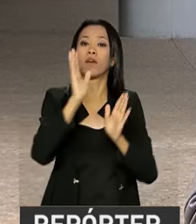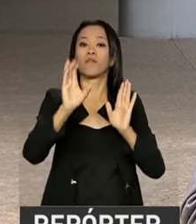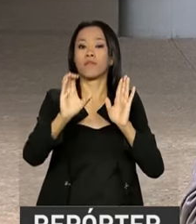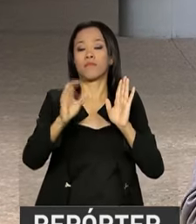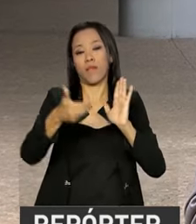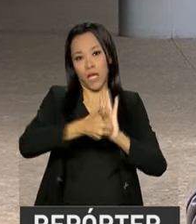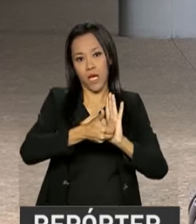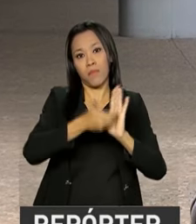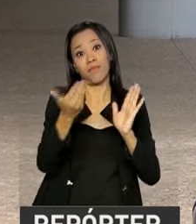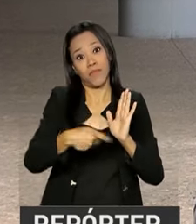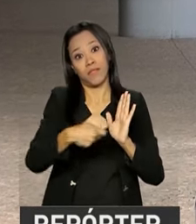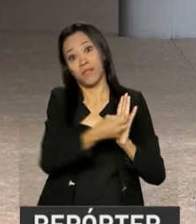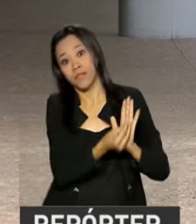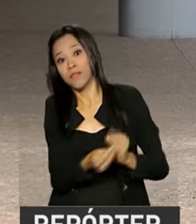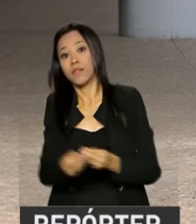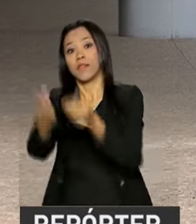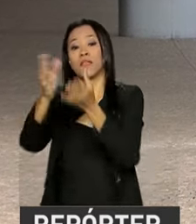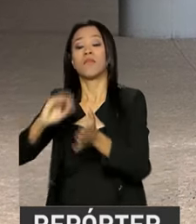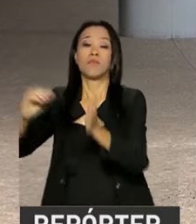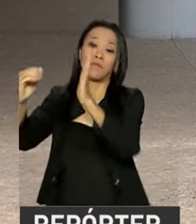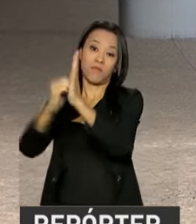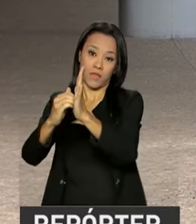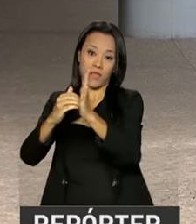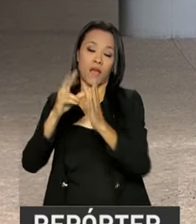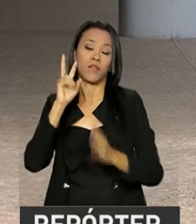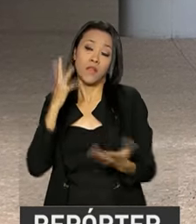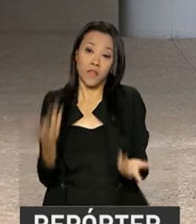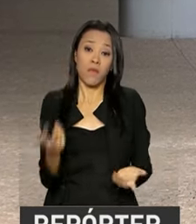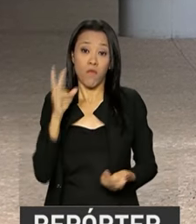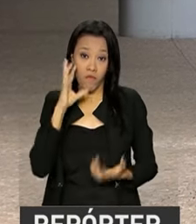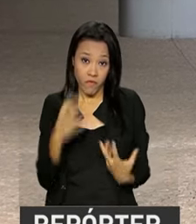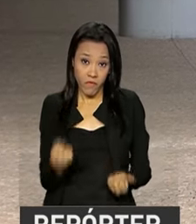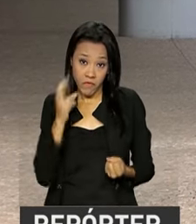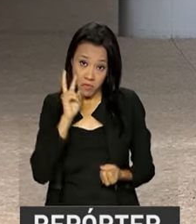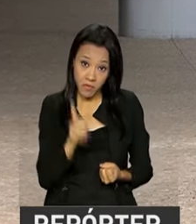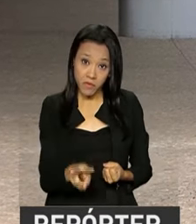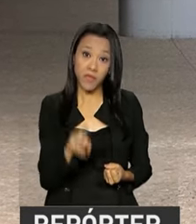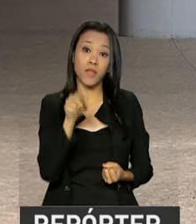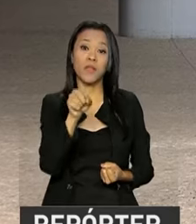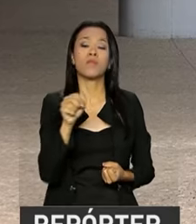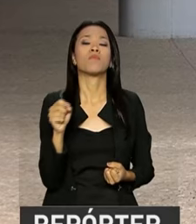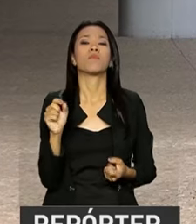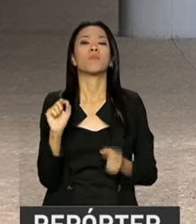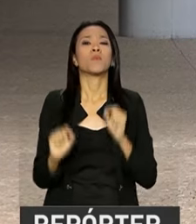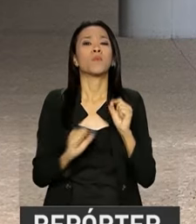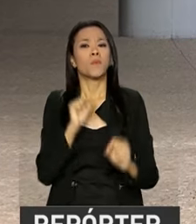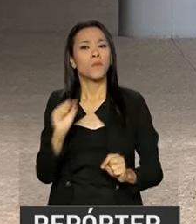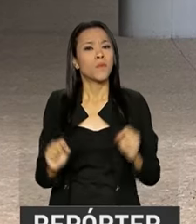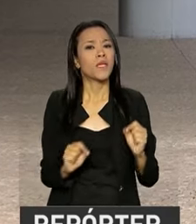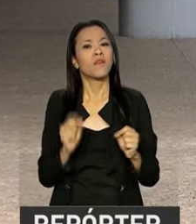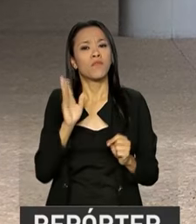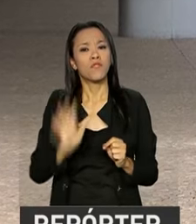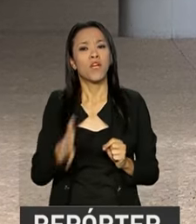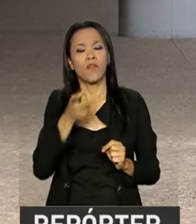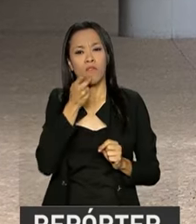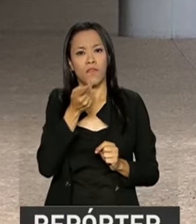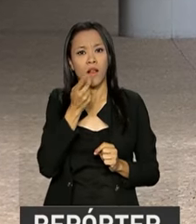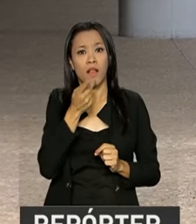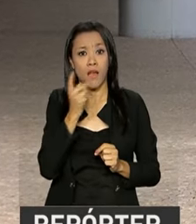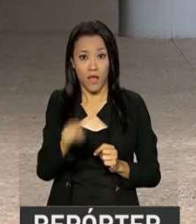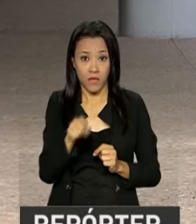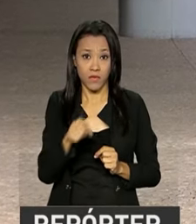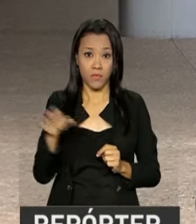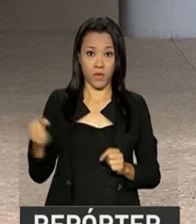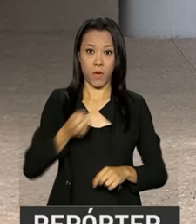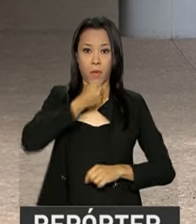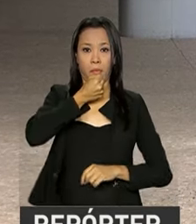tramitar lá no Senado Federal Vamos ouvir então Leandro agora um trecho do que dessa declaração do porta-voz da presidência